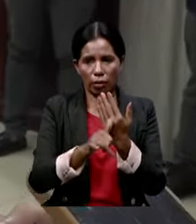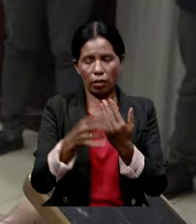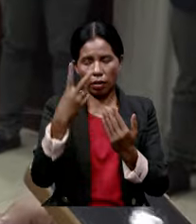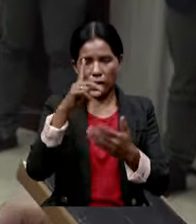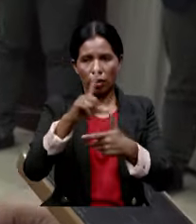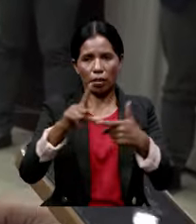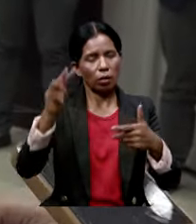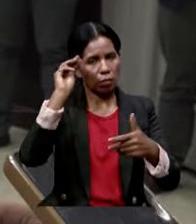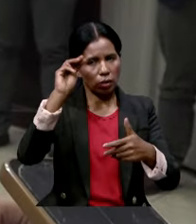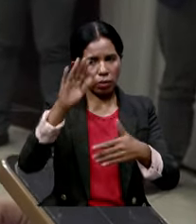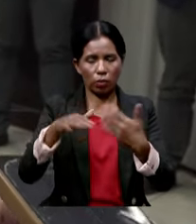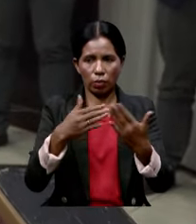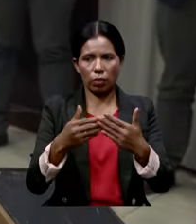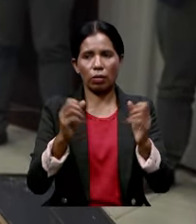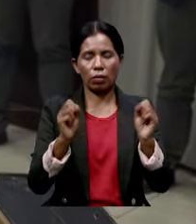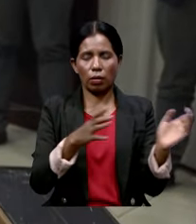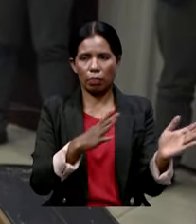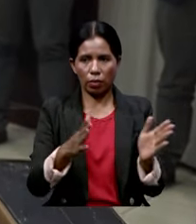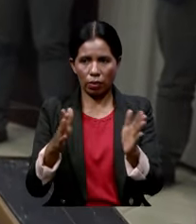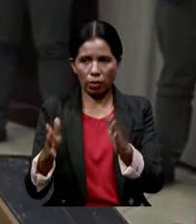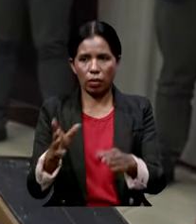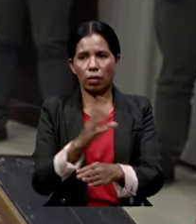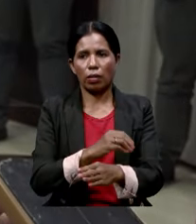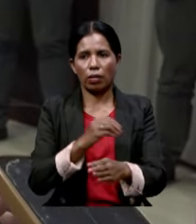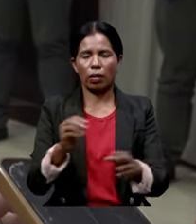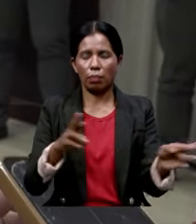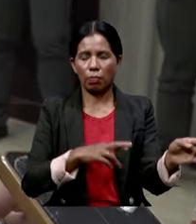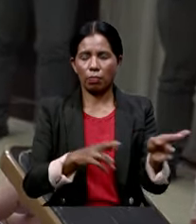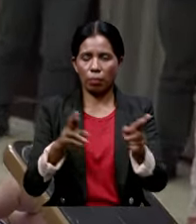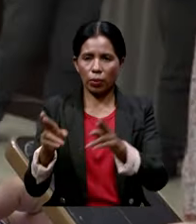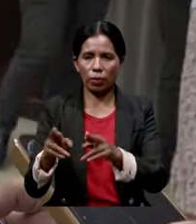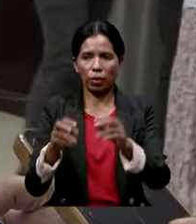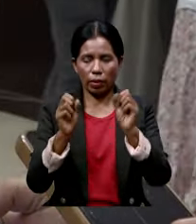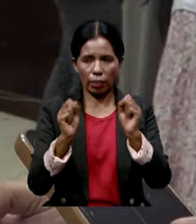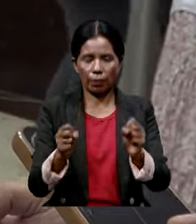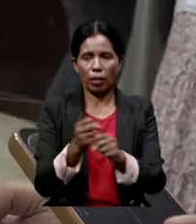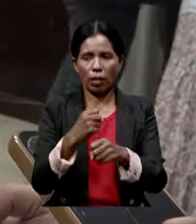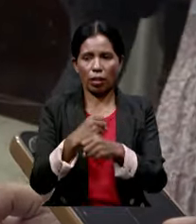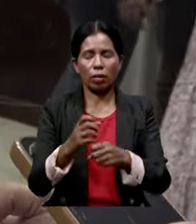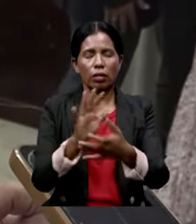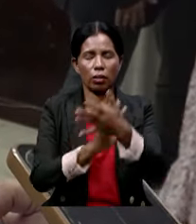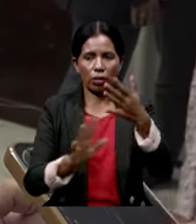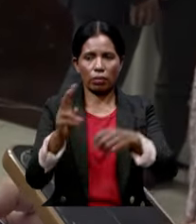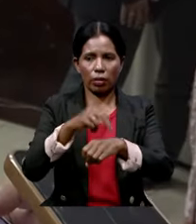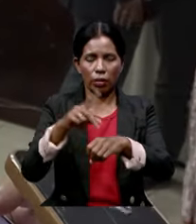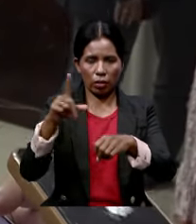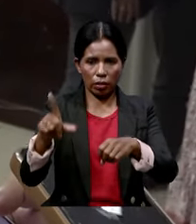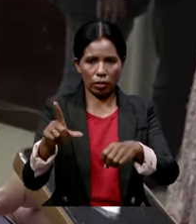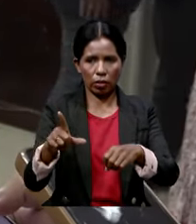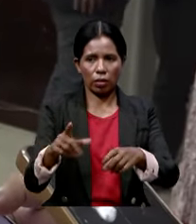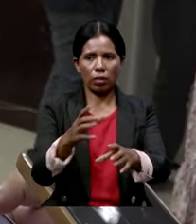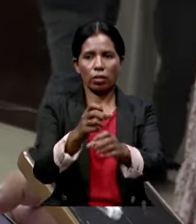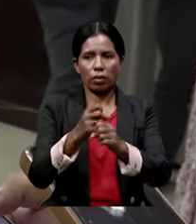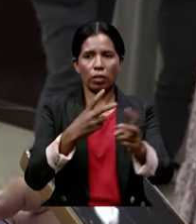linhas ministeriais hototu preparado no pronto para tu bele halau sermone nasional ne nomos